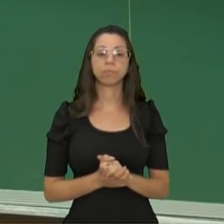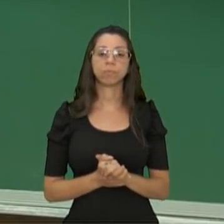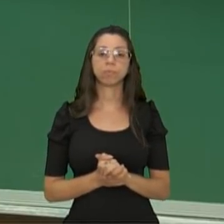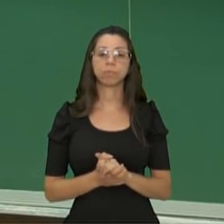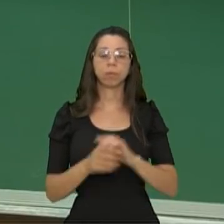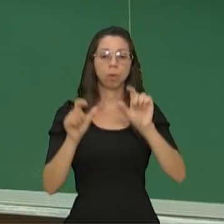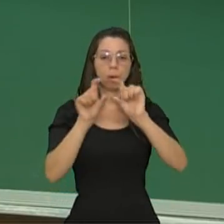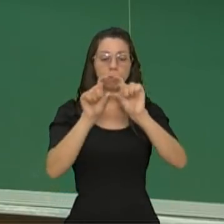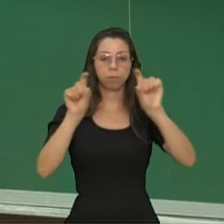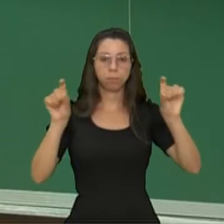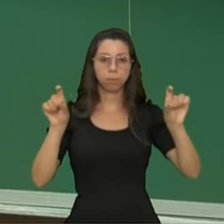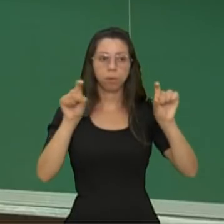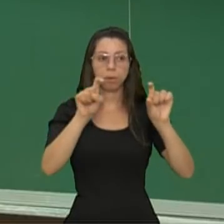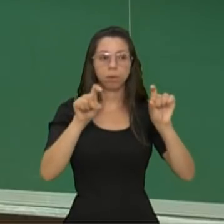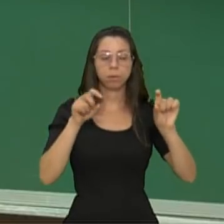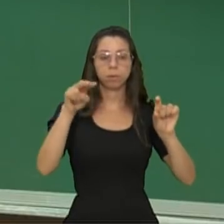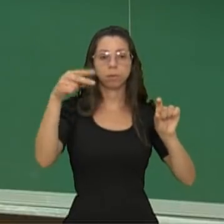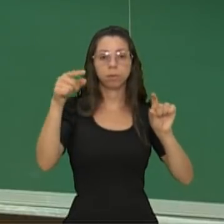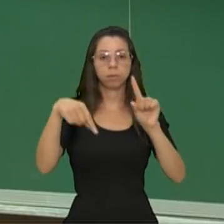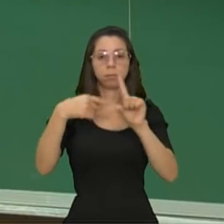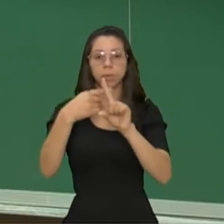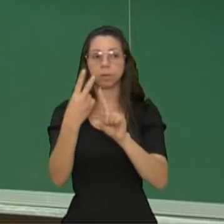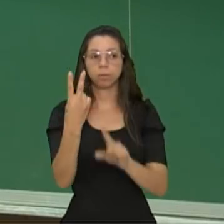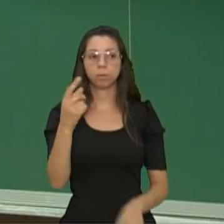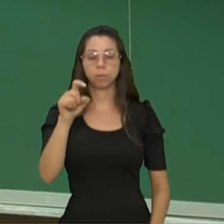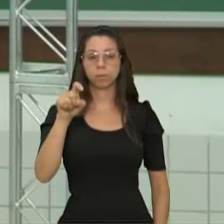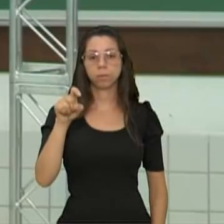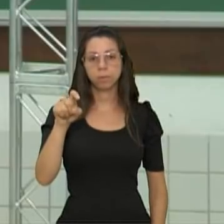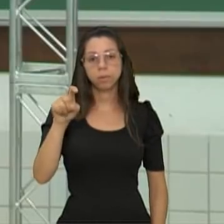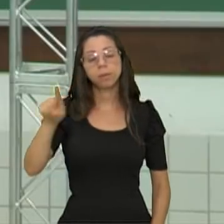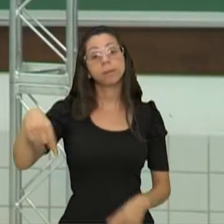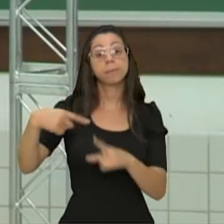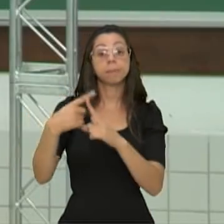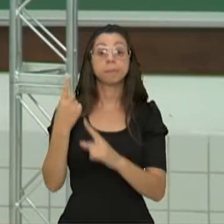mais 1. Então, voltando comigo na tela,